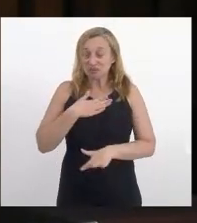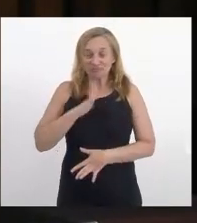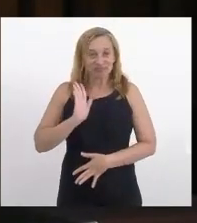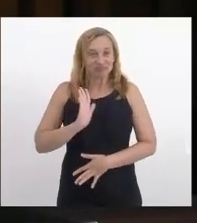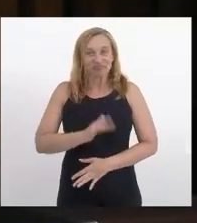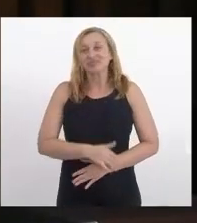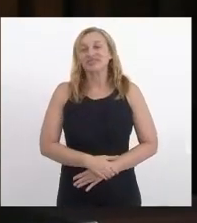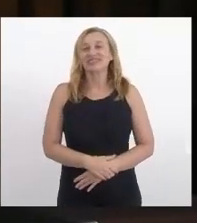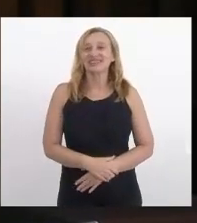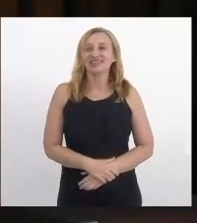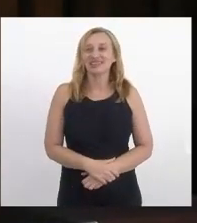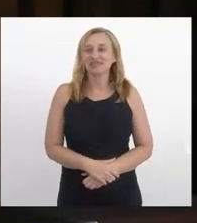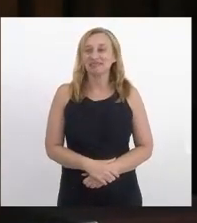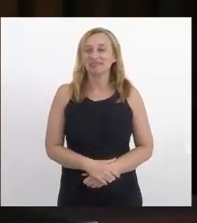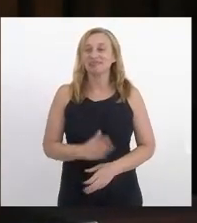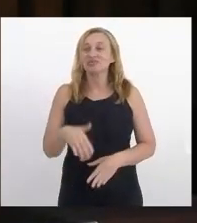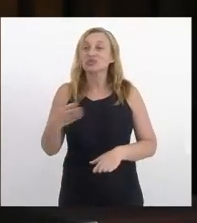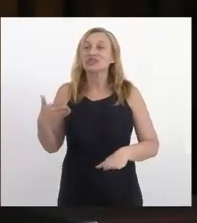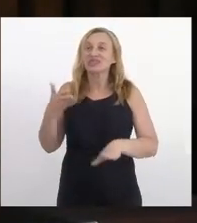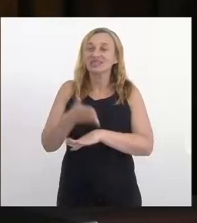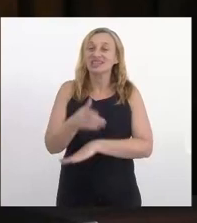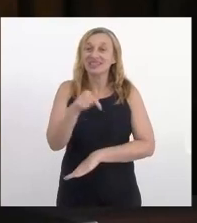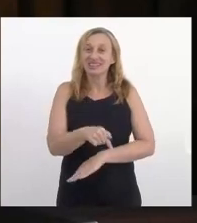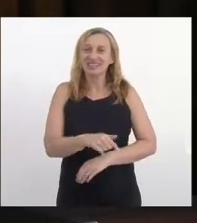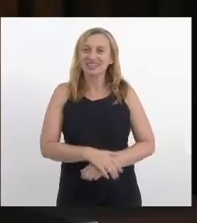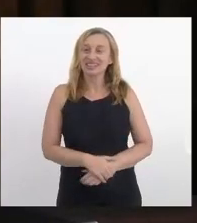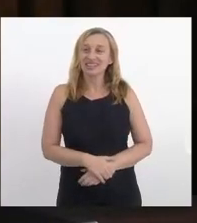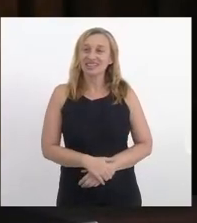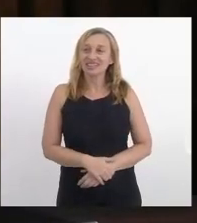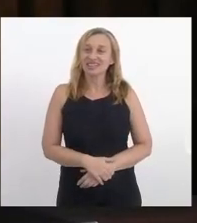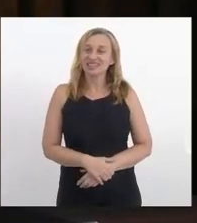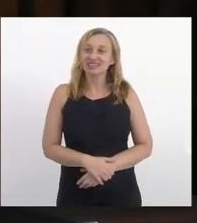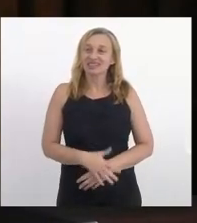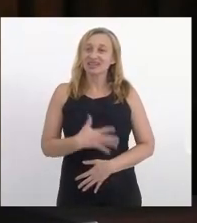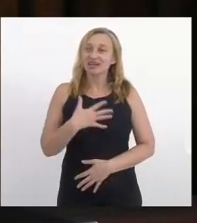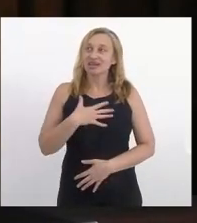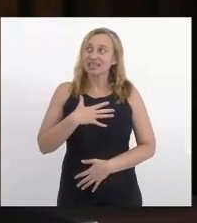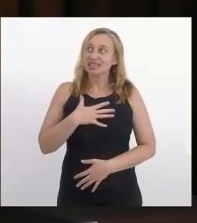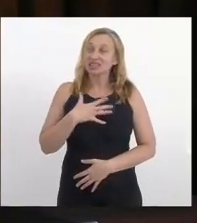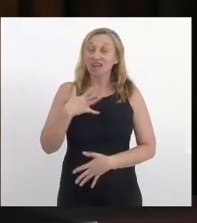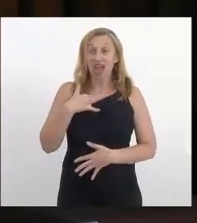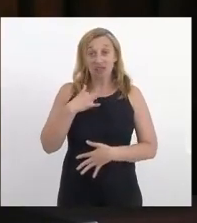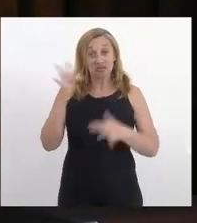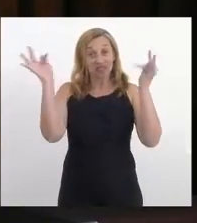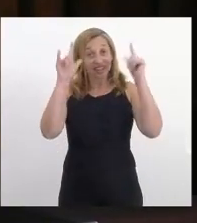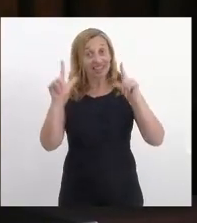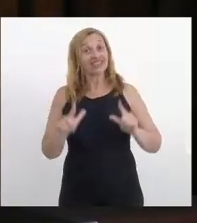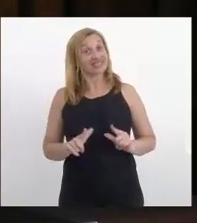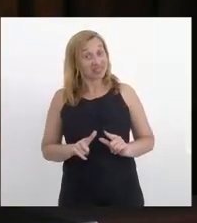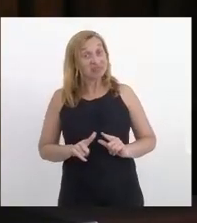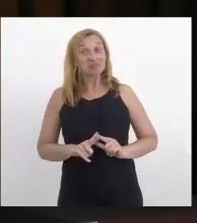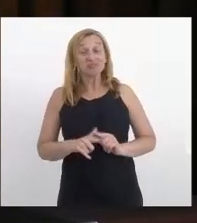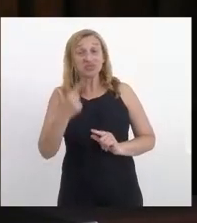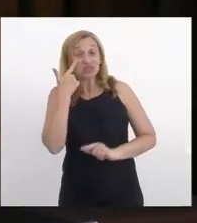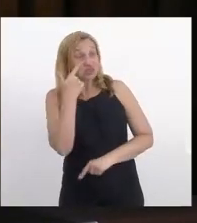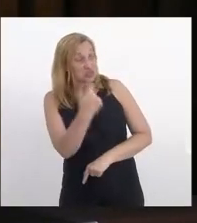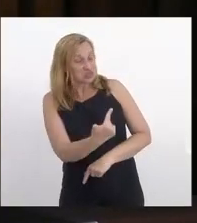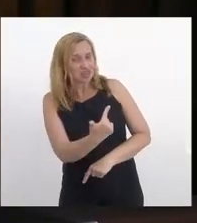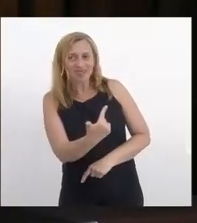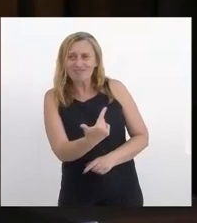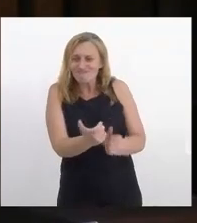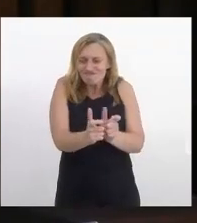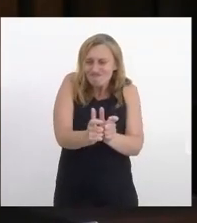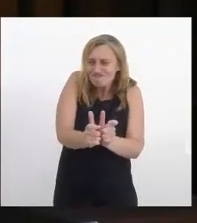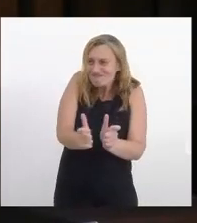E quando eu entrei aqui, fiquei absolutamente feliz de ver a